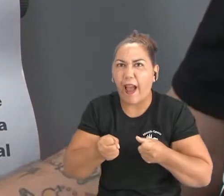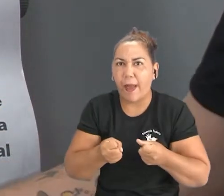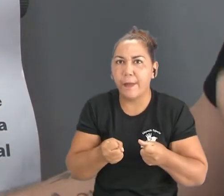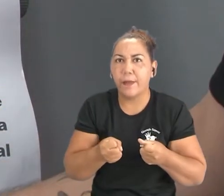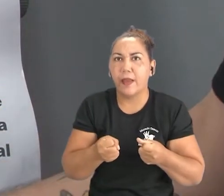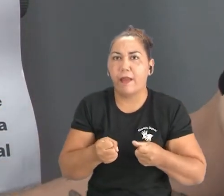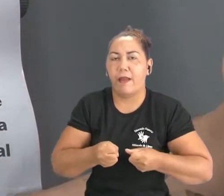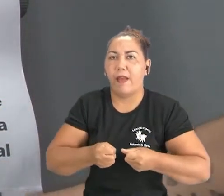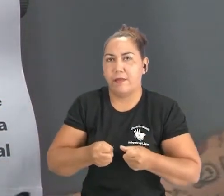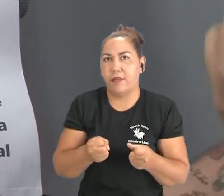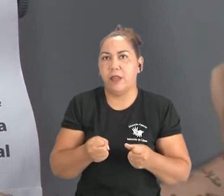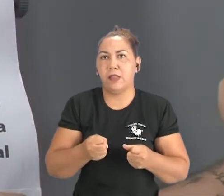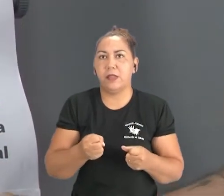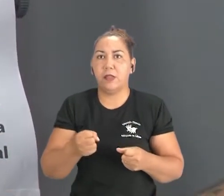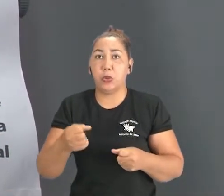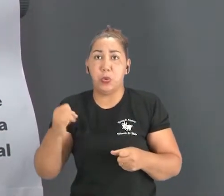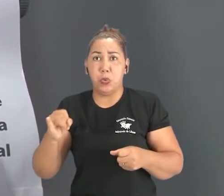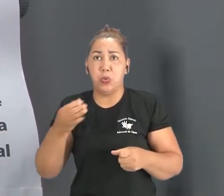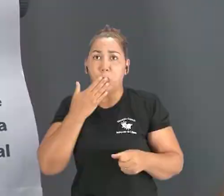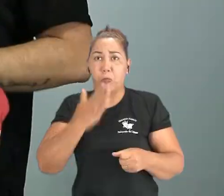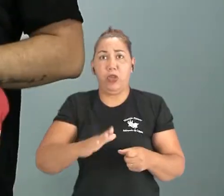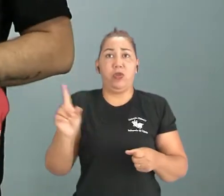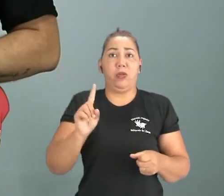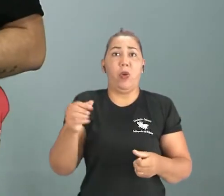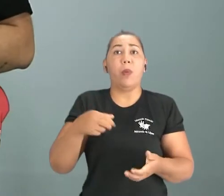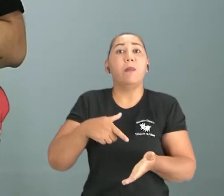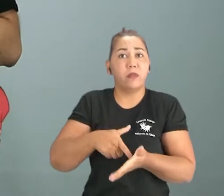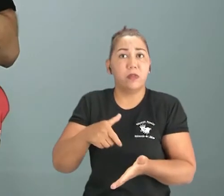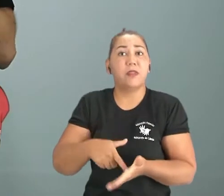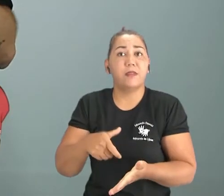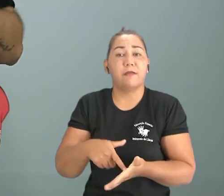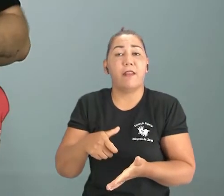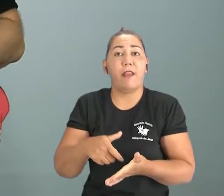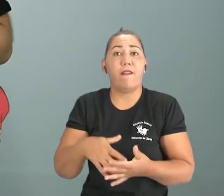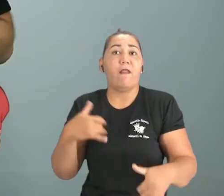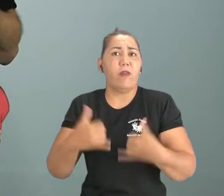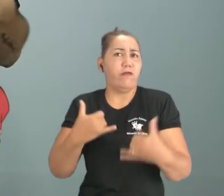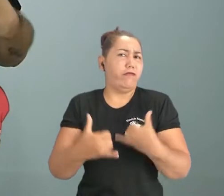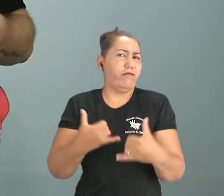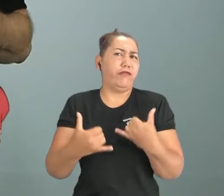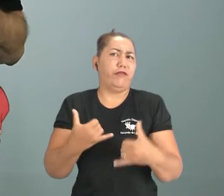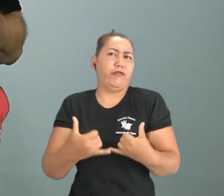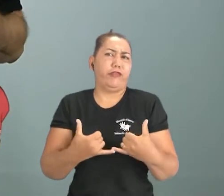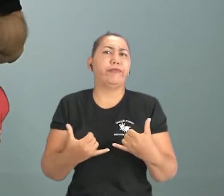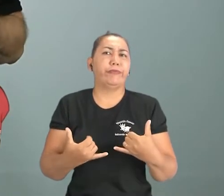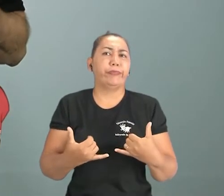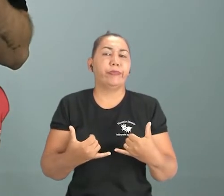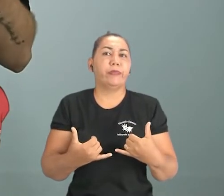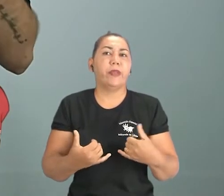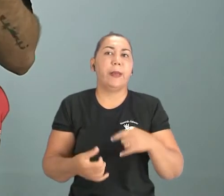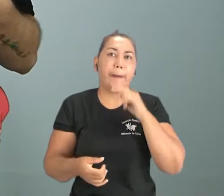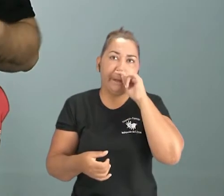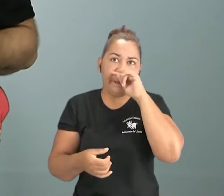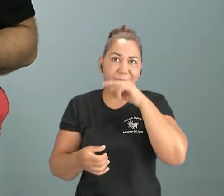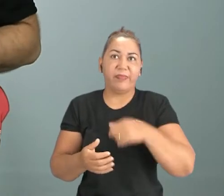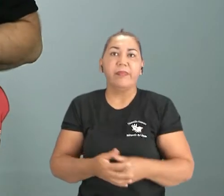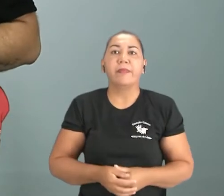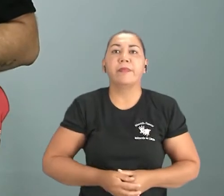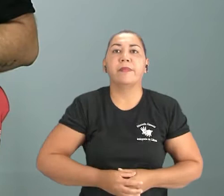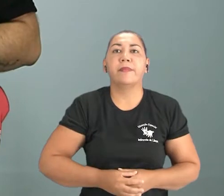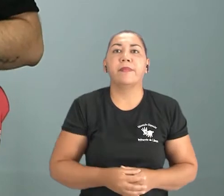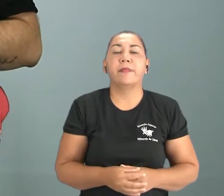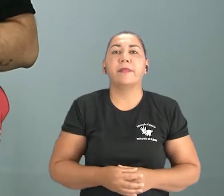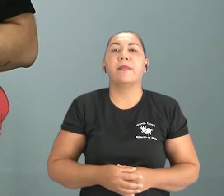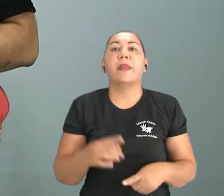do saci se tornará vítima de suas brincadeiras da brincadeira deles né o porquê Porque